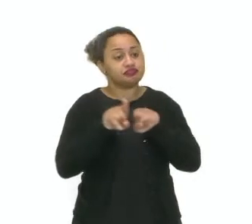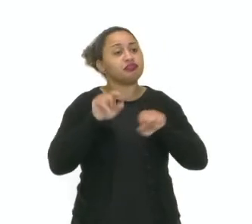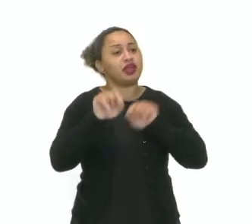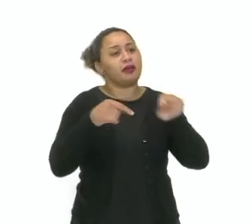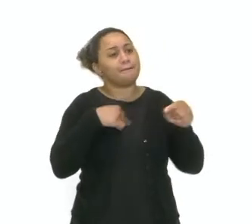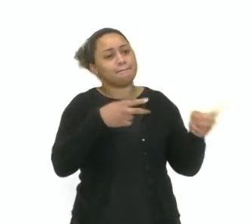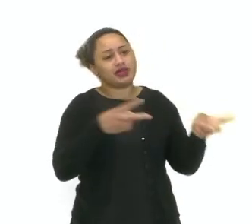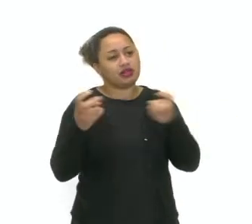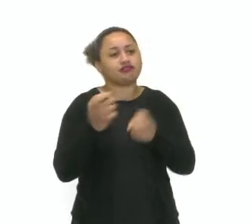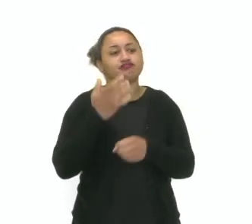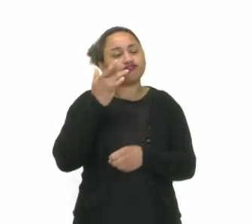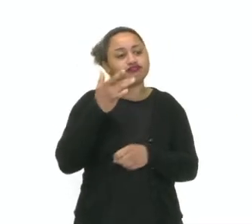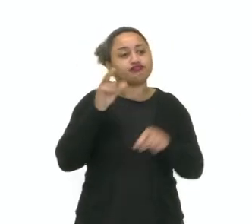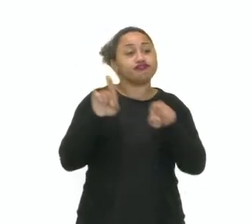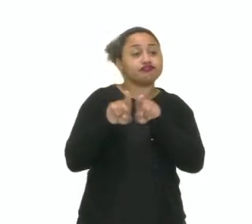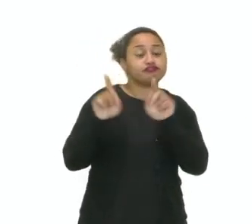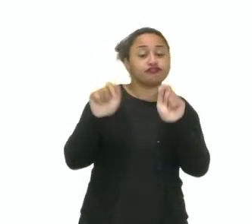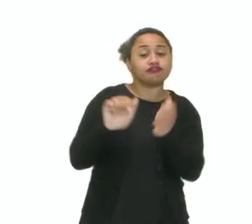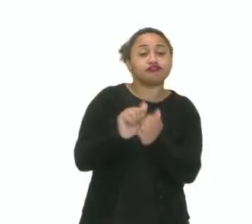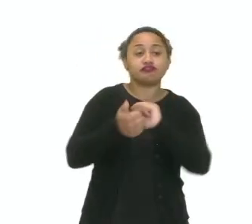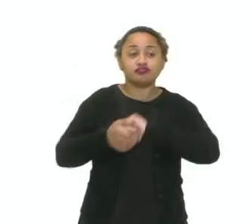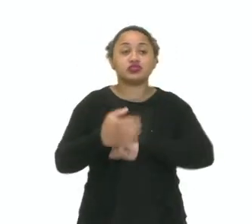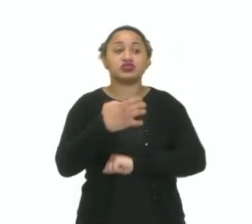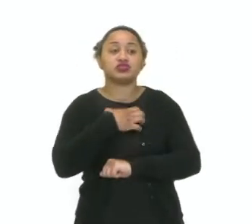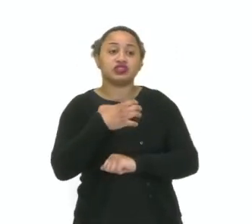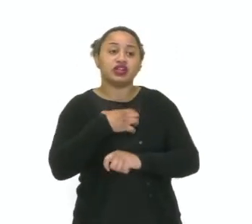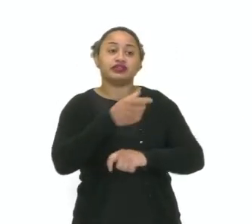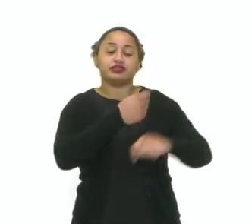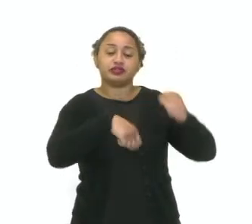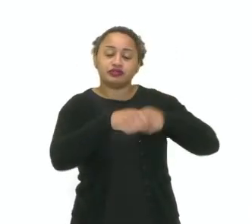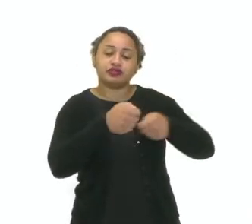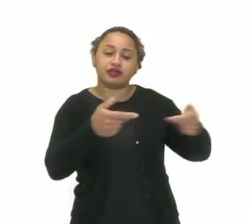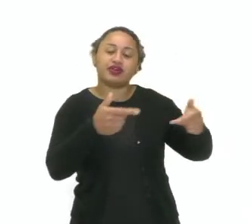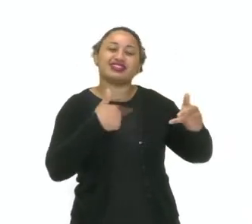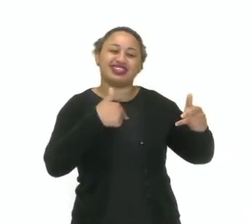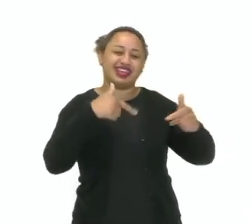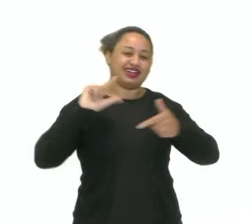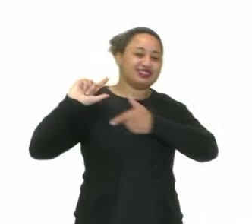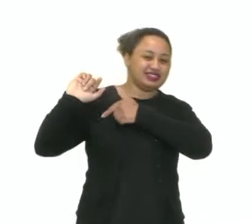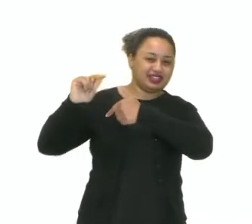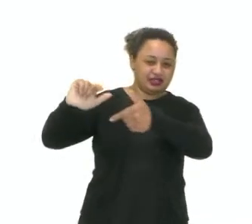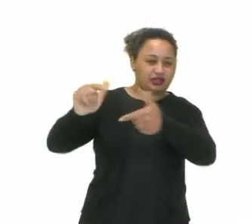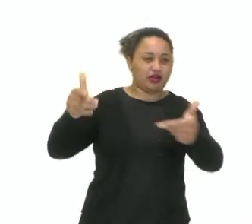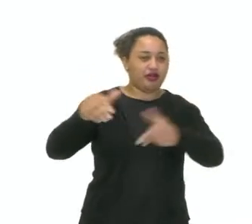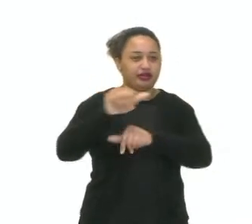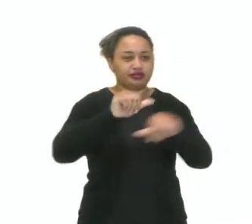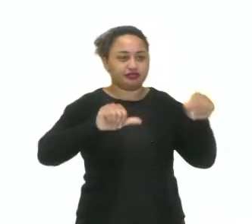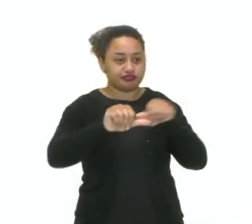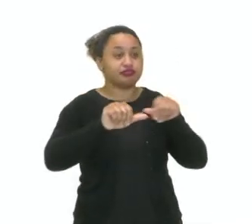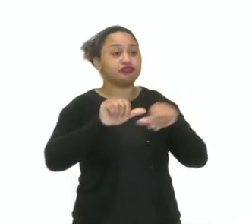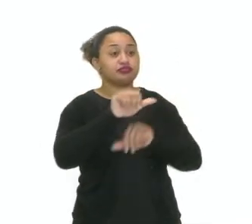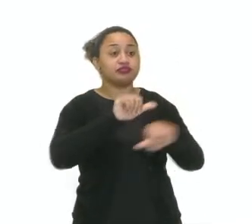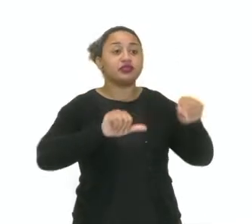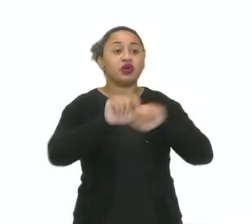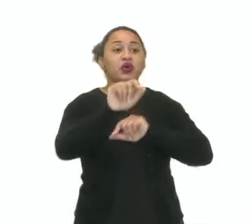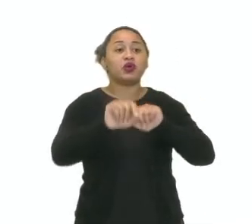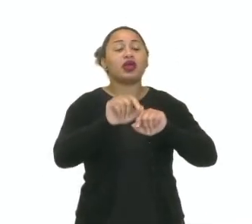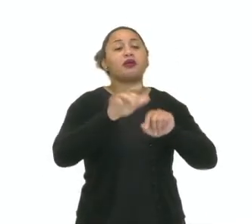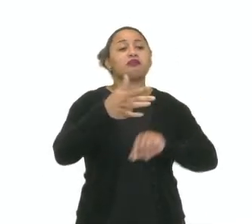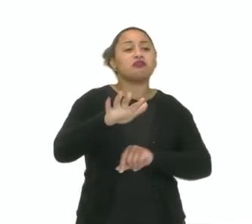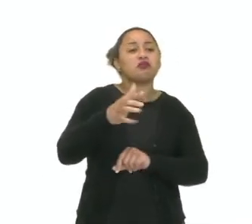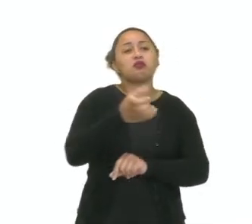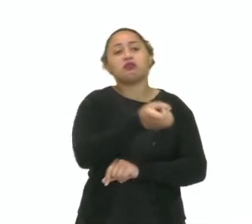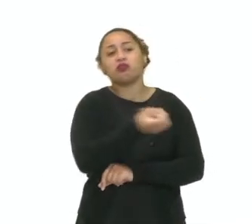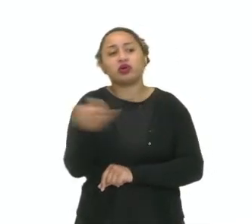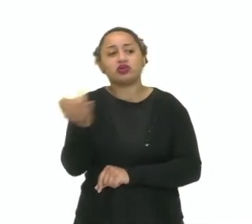versatilidade permitiu a adaptação de modelos de negócios tradicionais para transformar pelo menos uma parte de